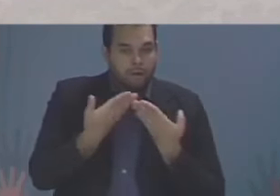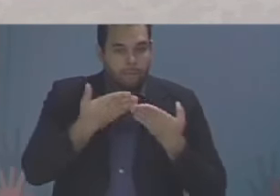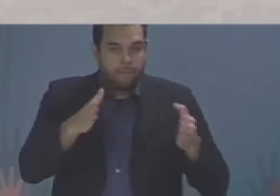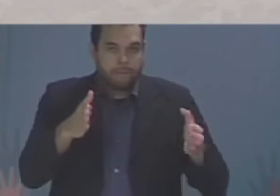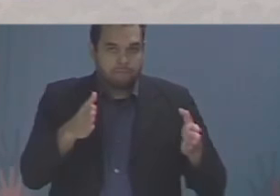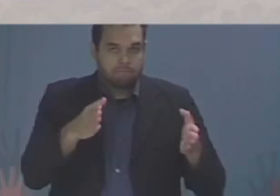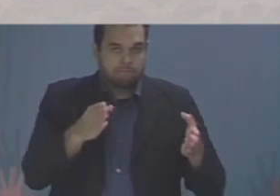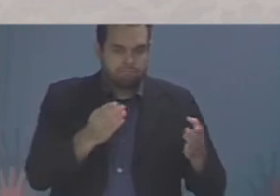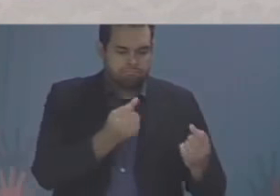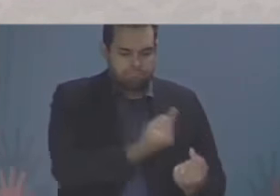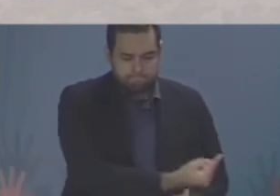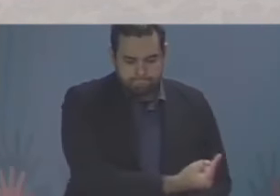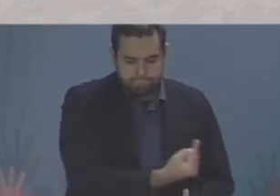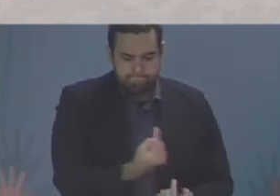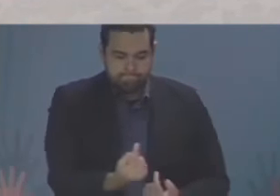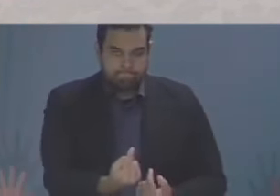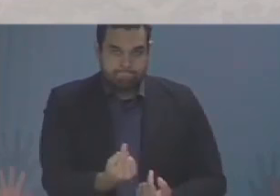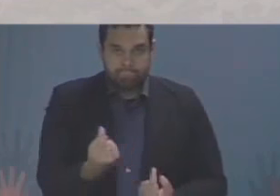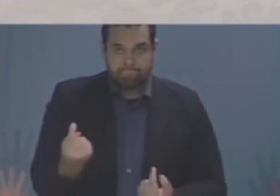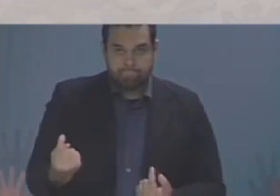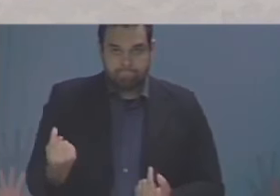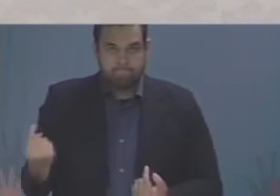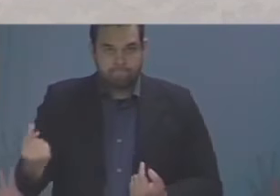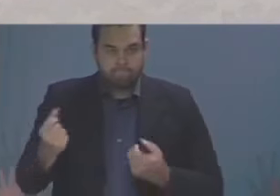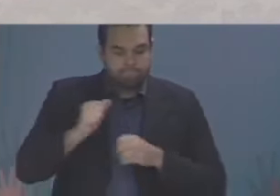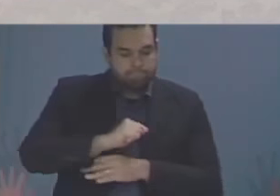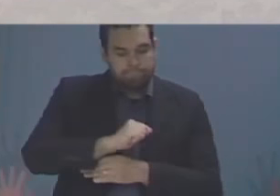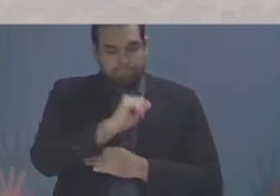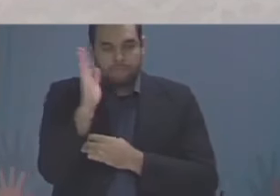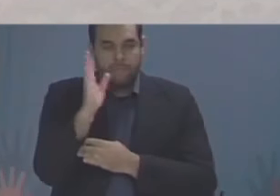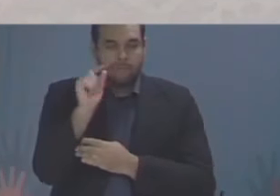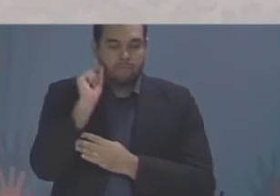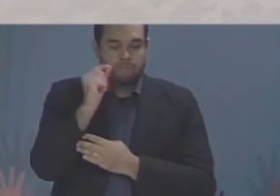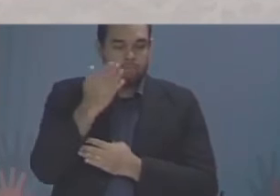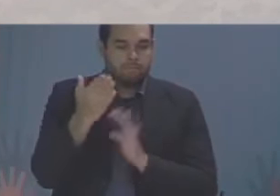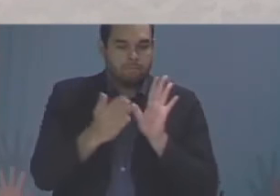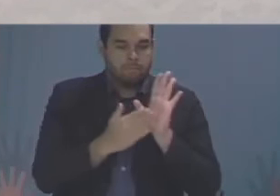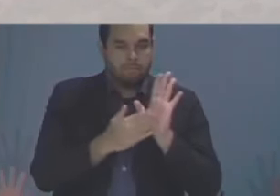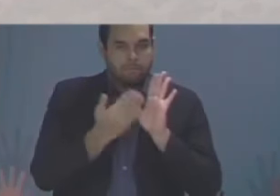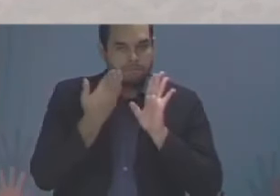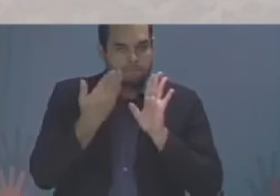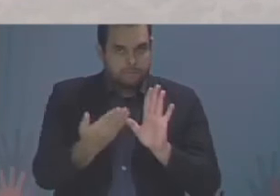que cada candidato, né, fale, explane sobre a sua proposta.